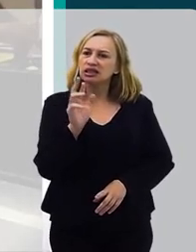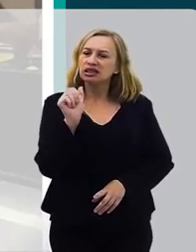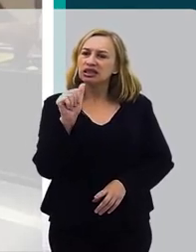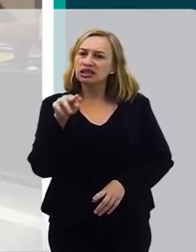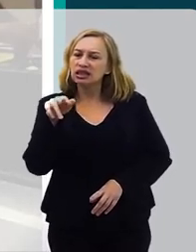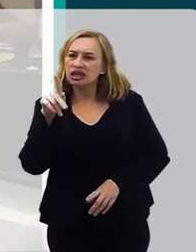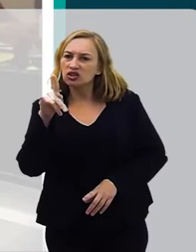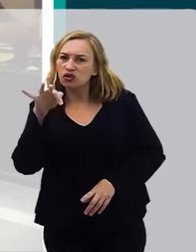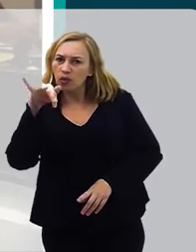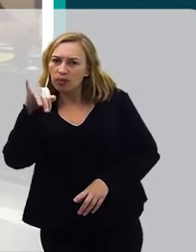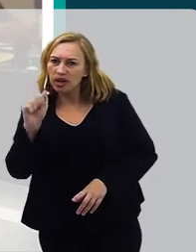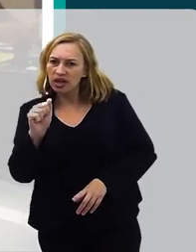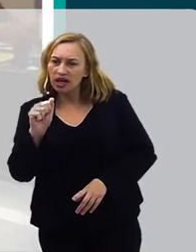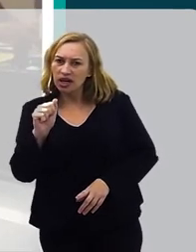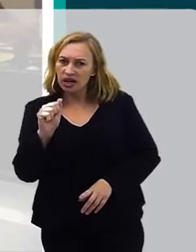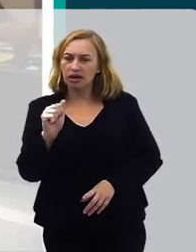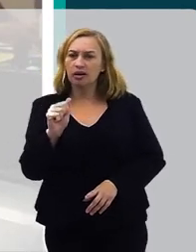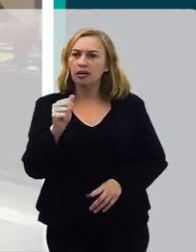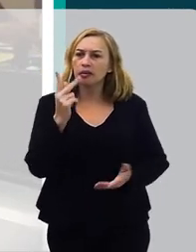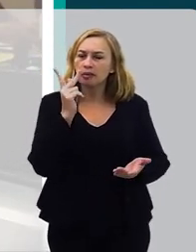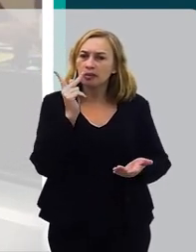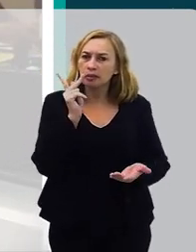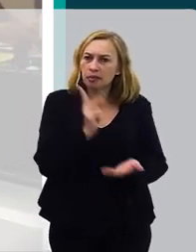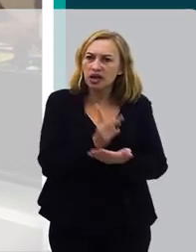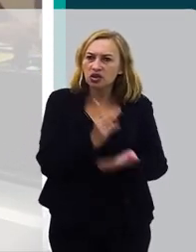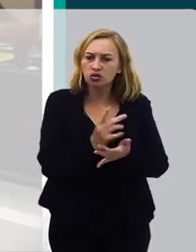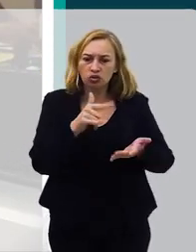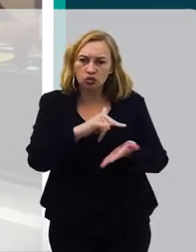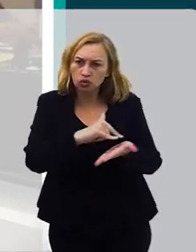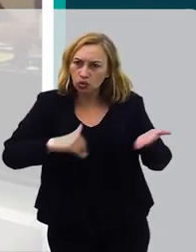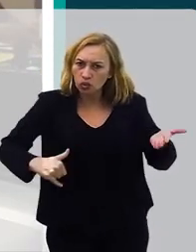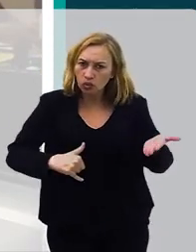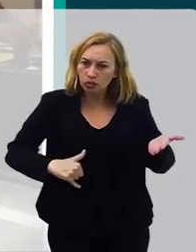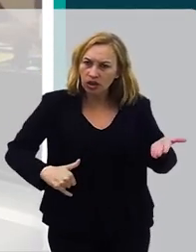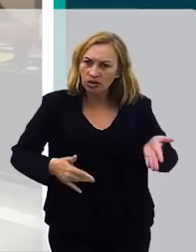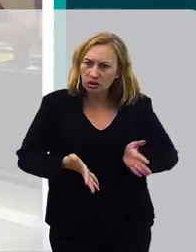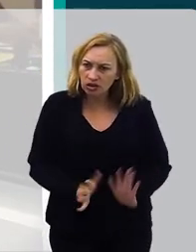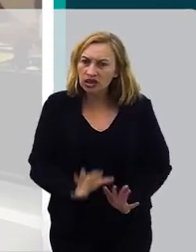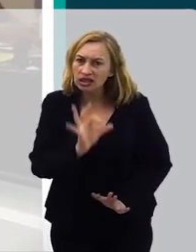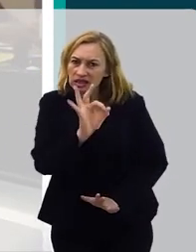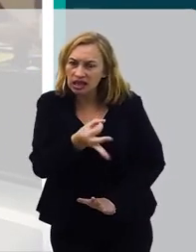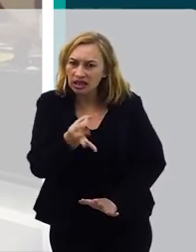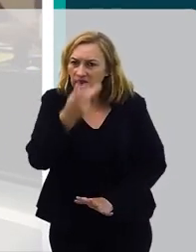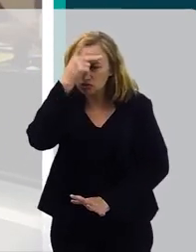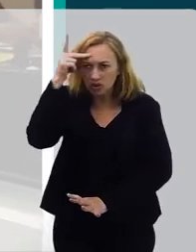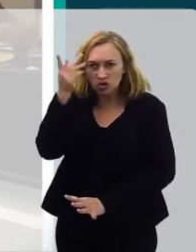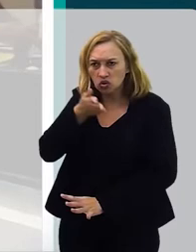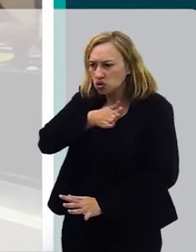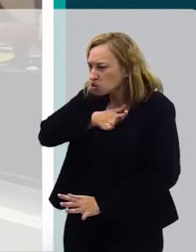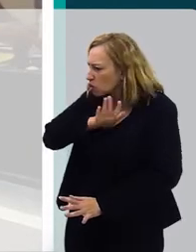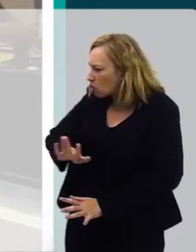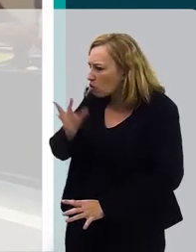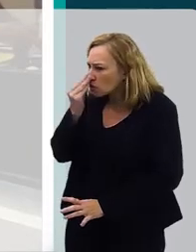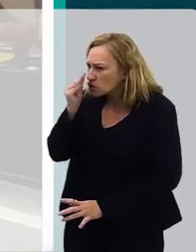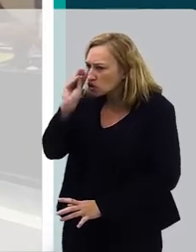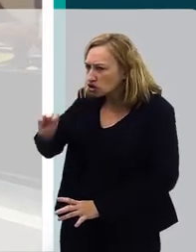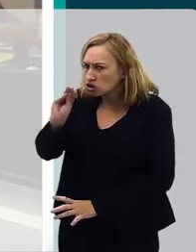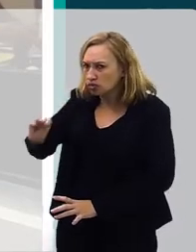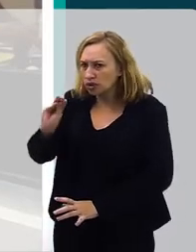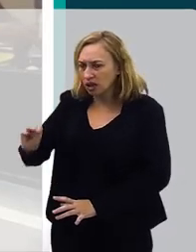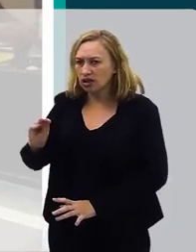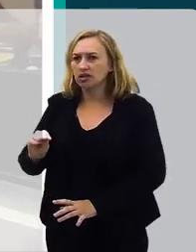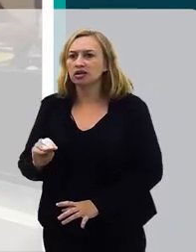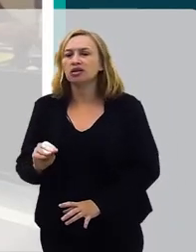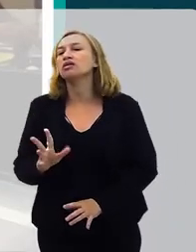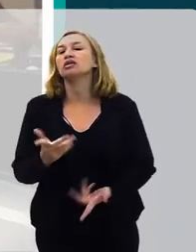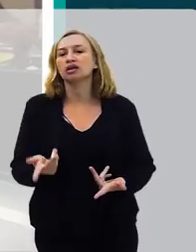documento alterado, muitas pessoas fazem questão de disseminar maldade e ódio tratando as